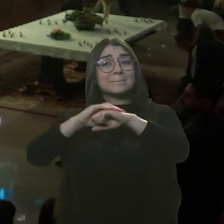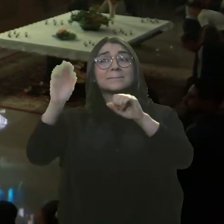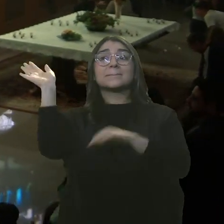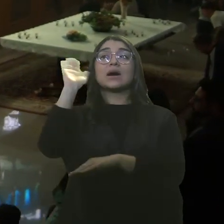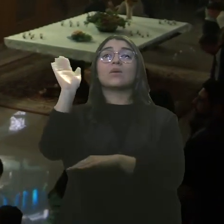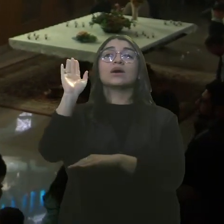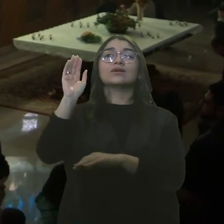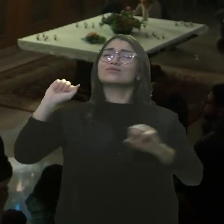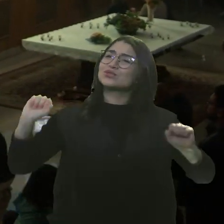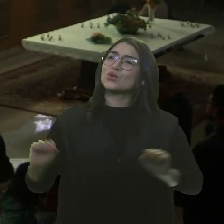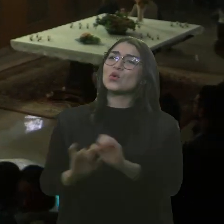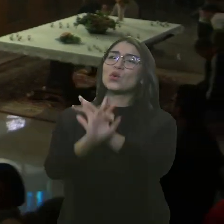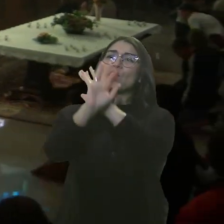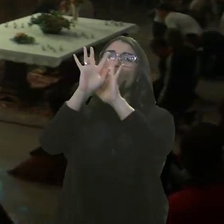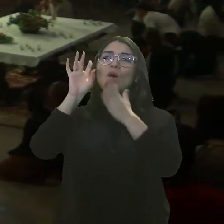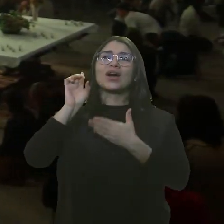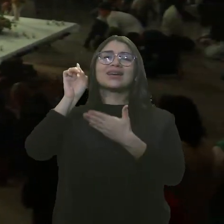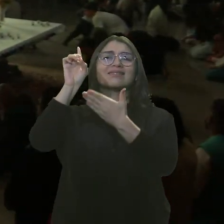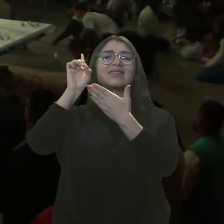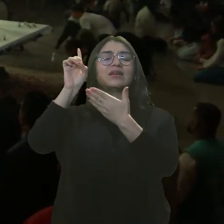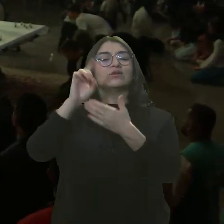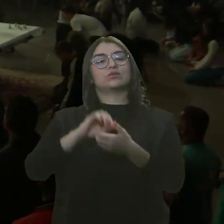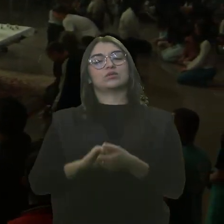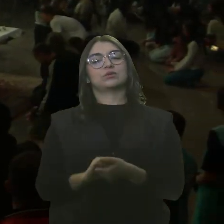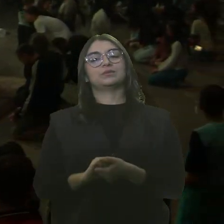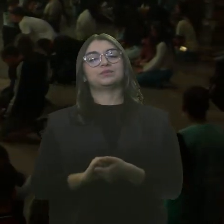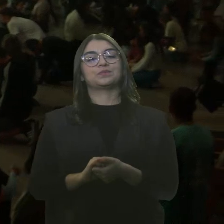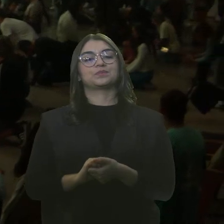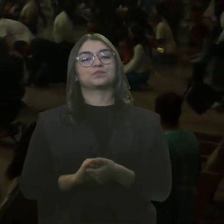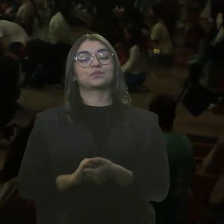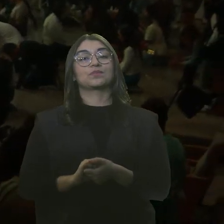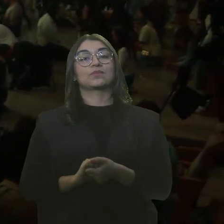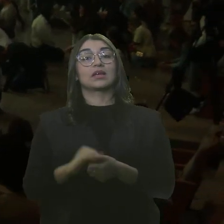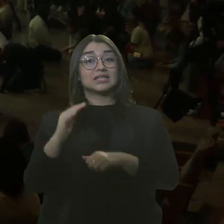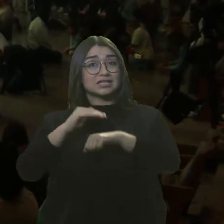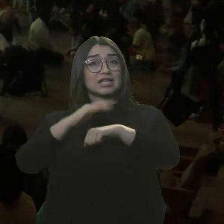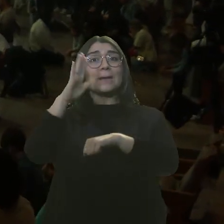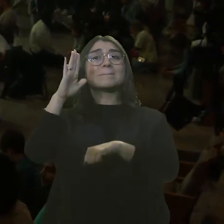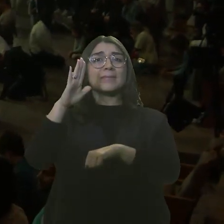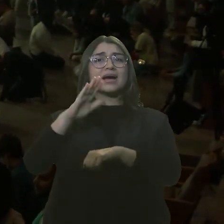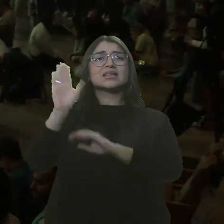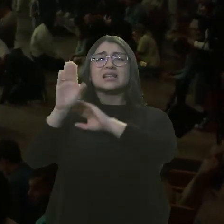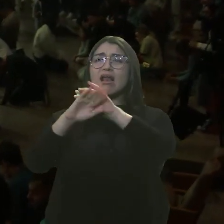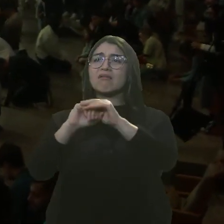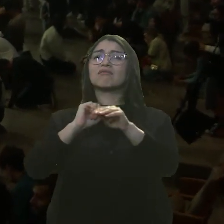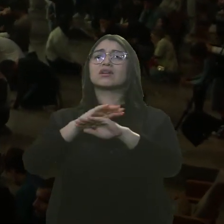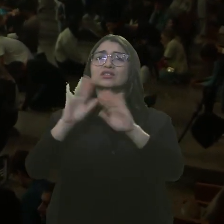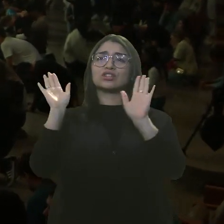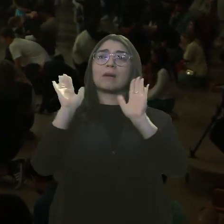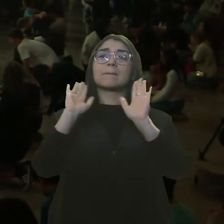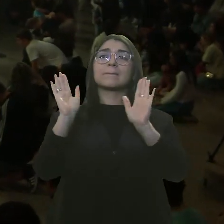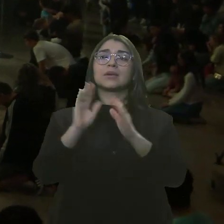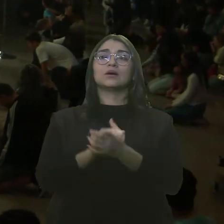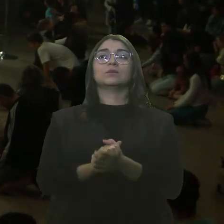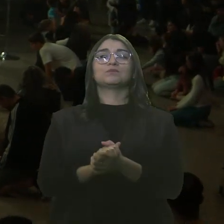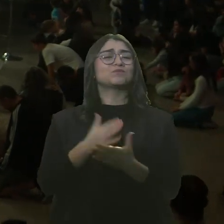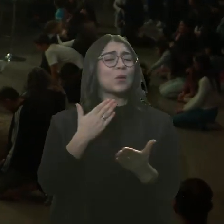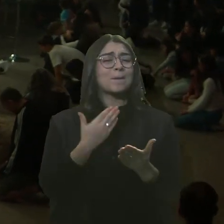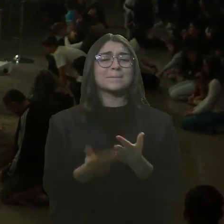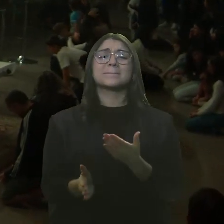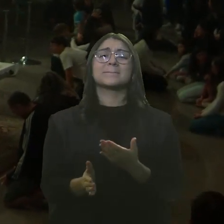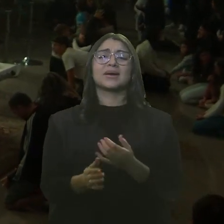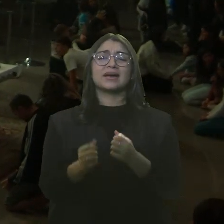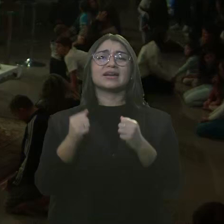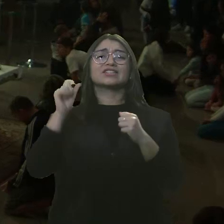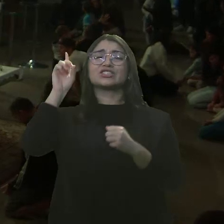Glória a Deus. Se tem mais alguém, levanta a mão. Eu quero orar por você. Não perde isso. Não perde isso. Glória a Deus,